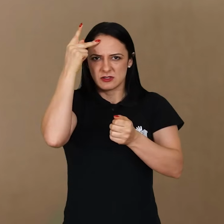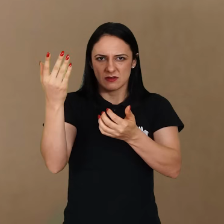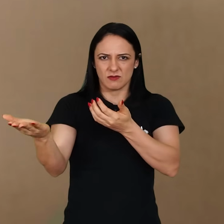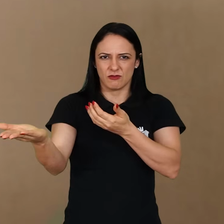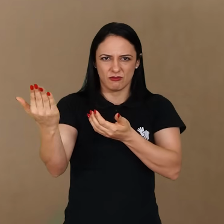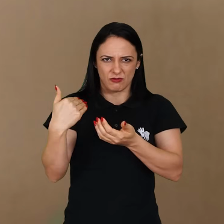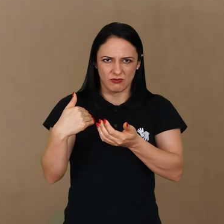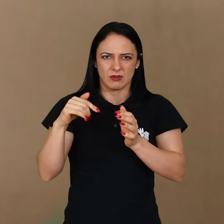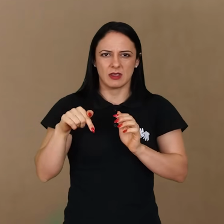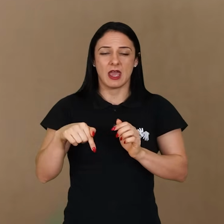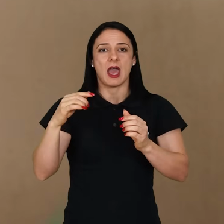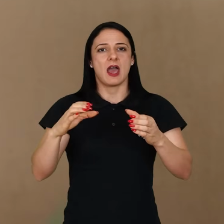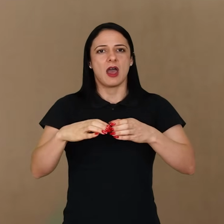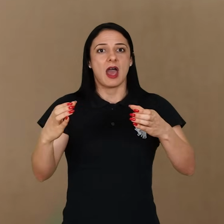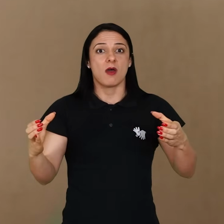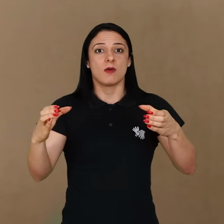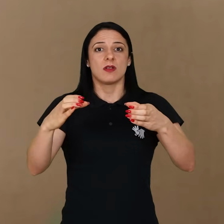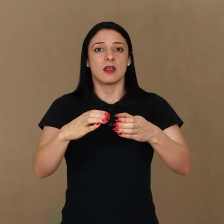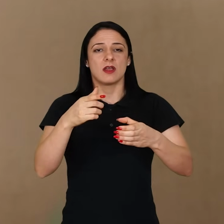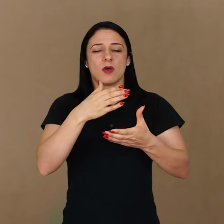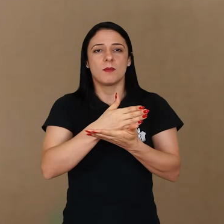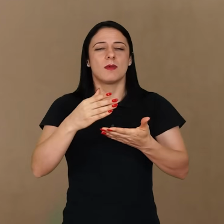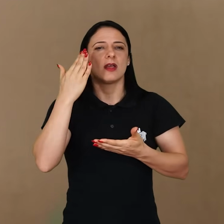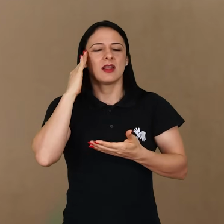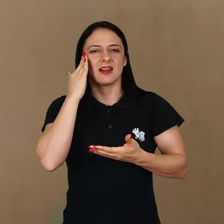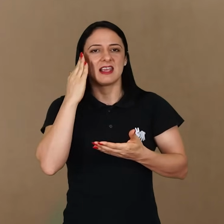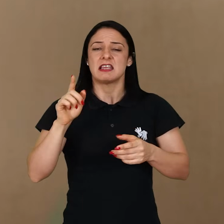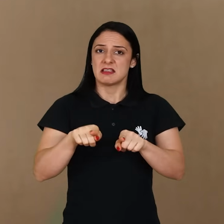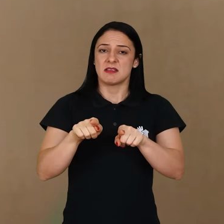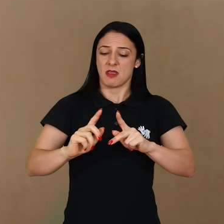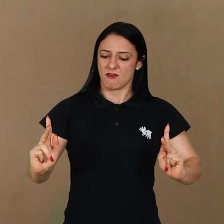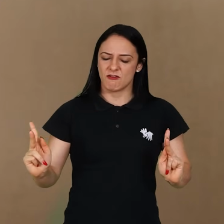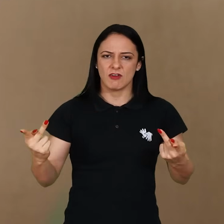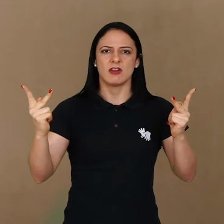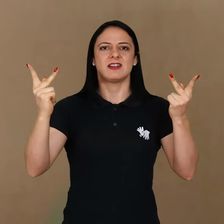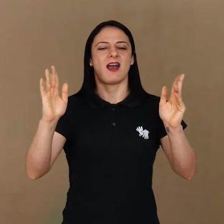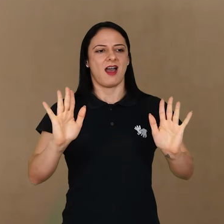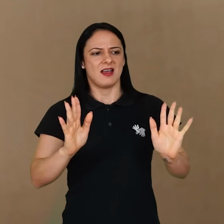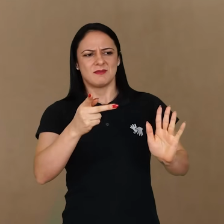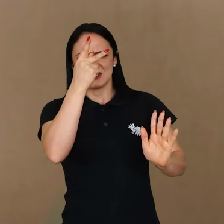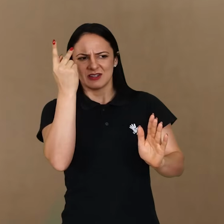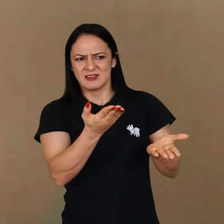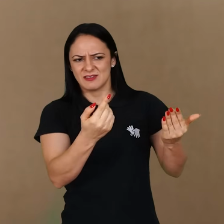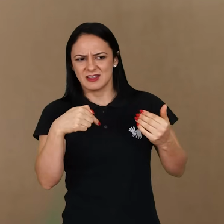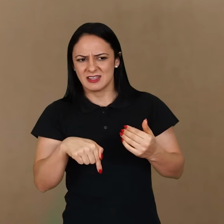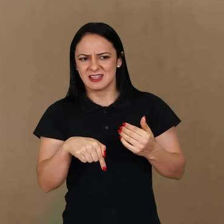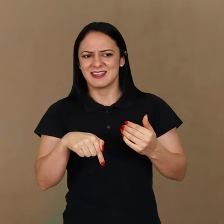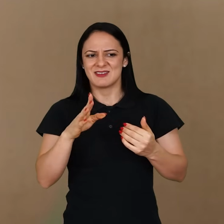cá, a própria comunidade começa a entender e a se autovalorizar. Falar, opa, se as pessoas estão